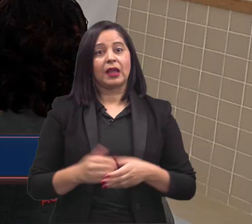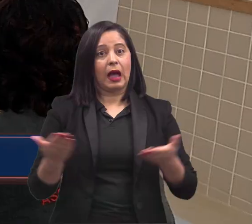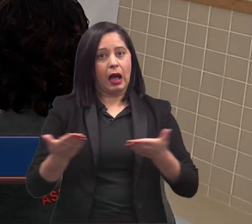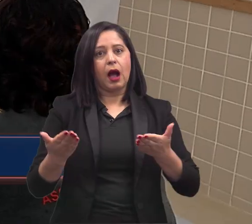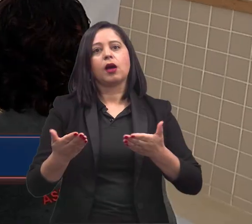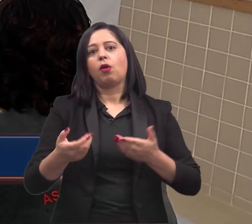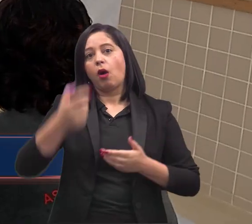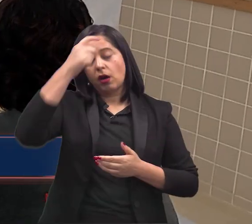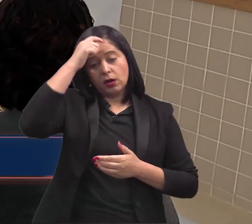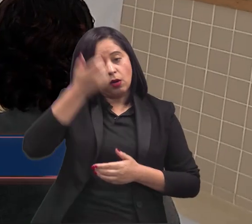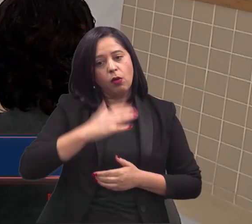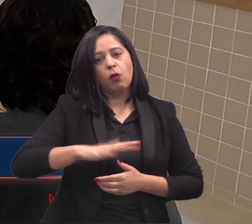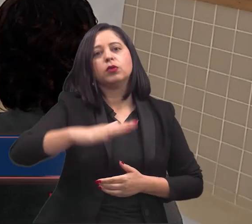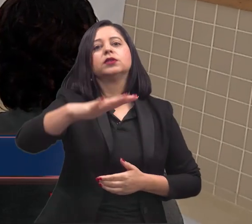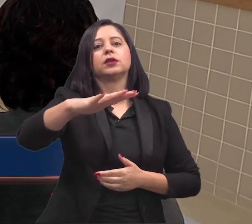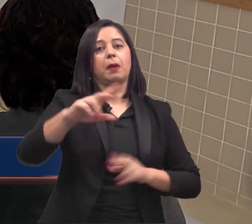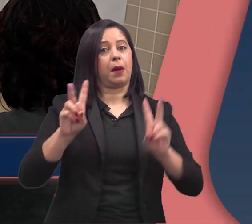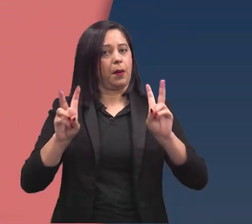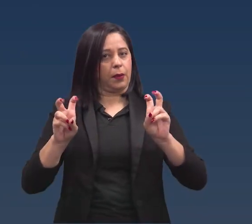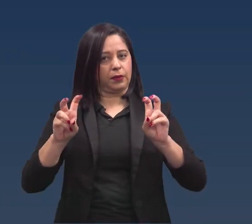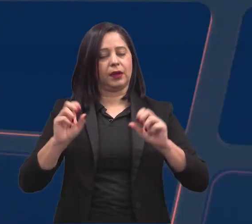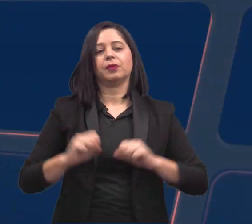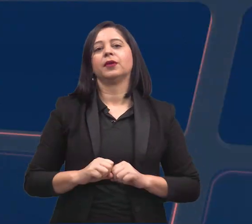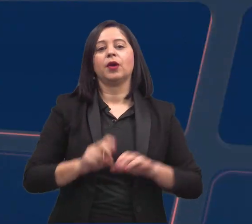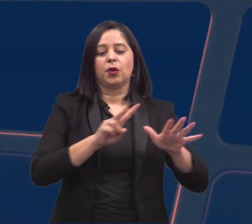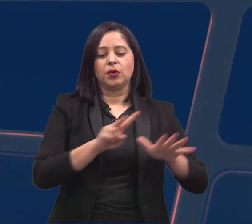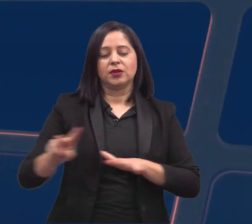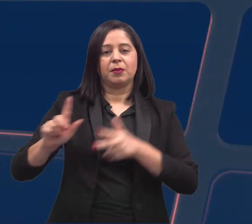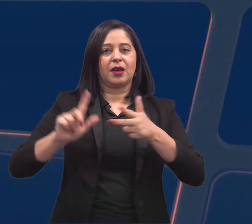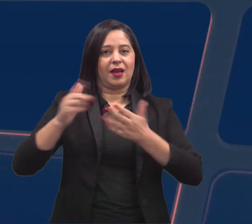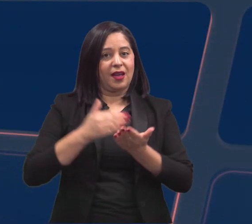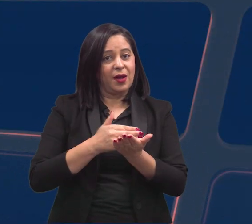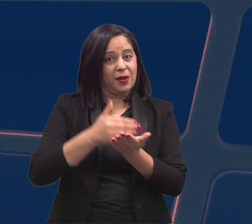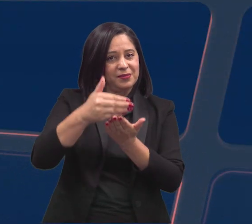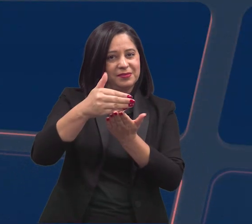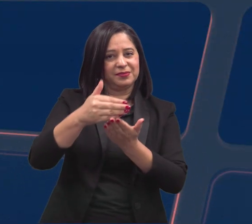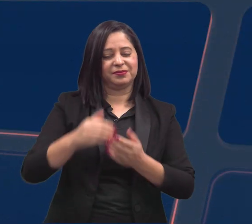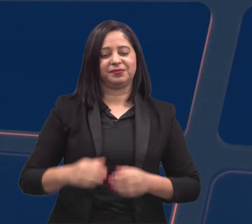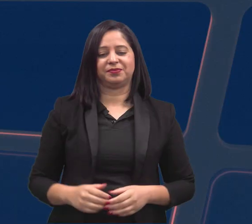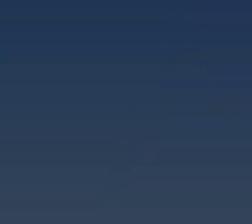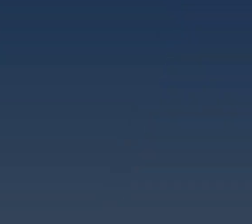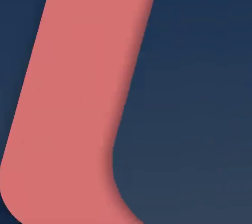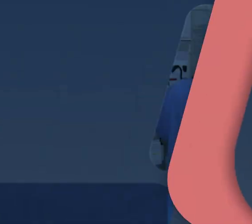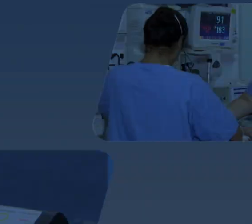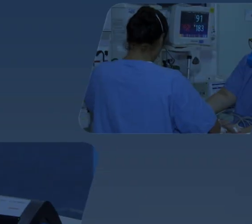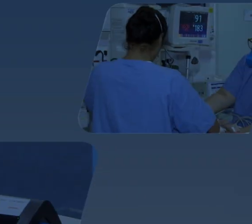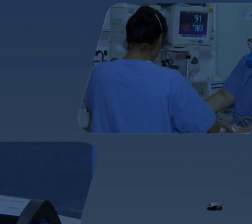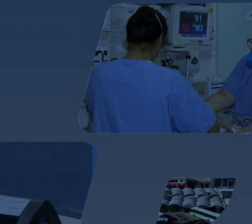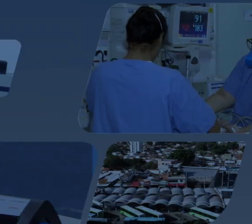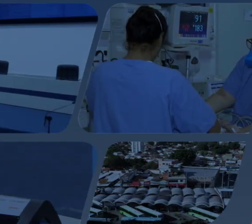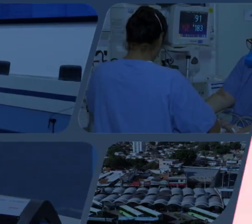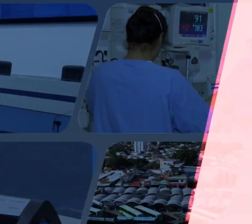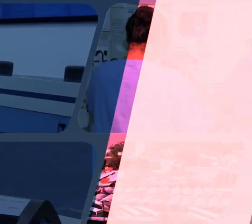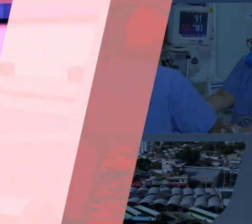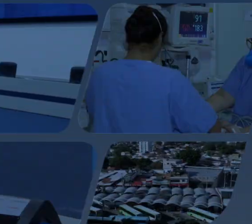realiza projeto de conscientização sobre o tema. O Semana Legislativa está no ar.